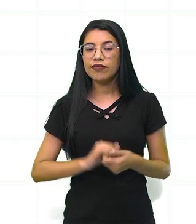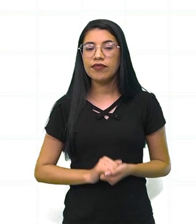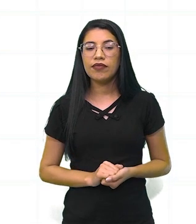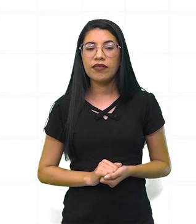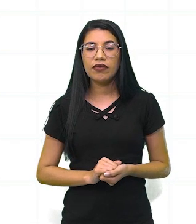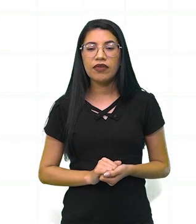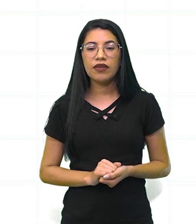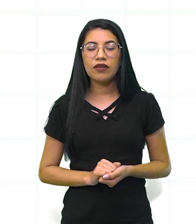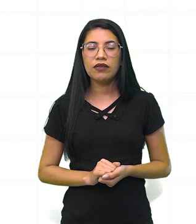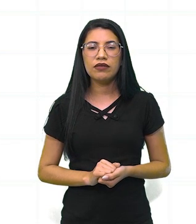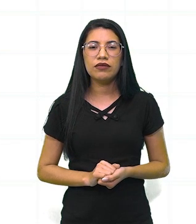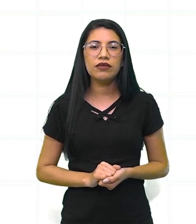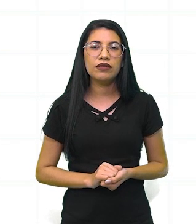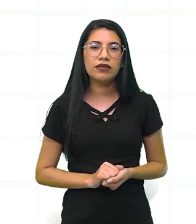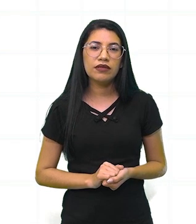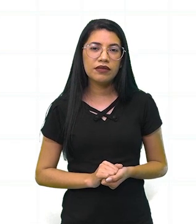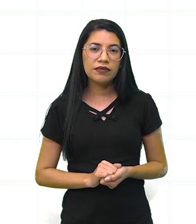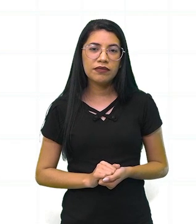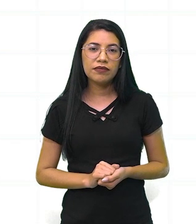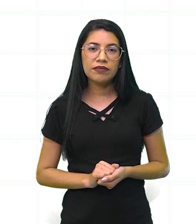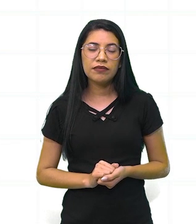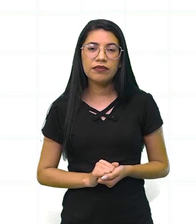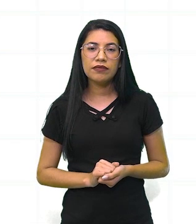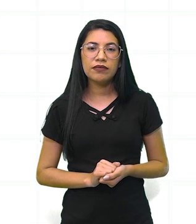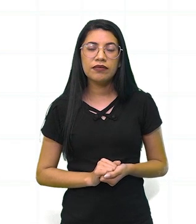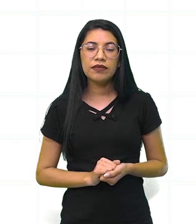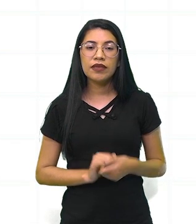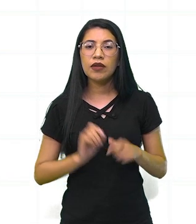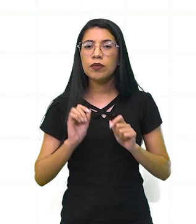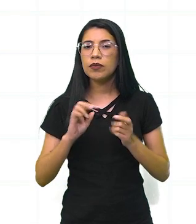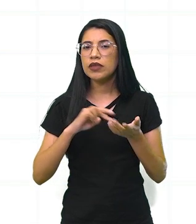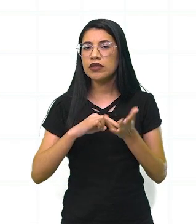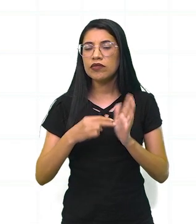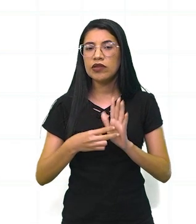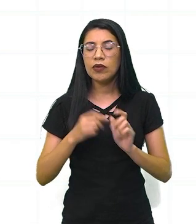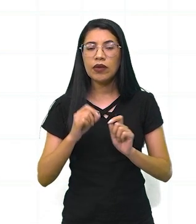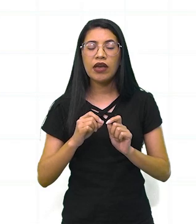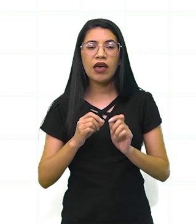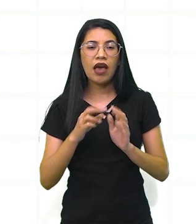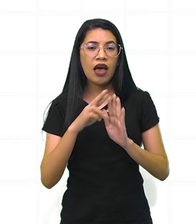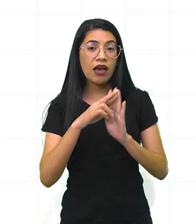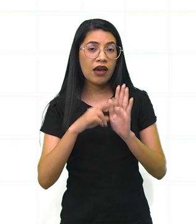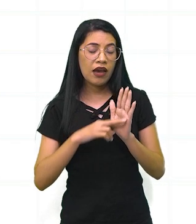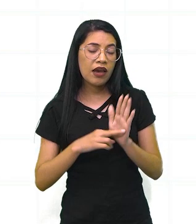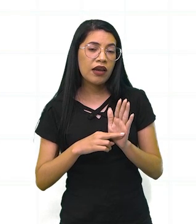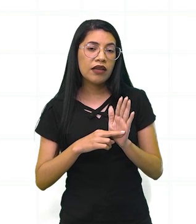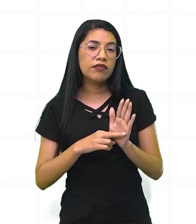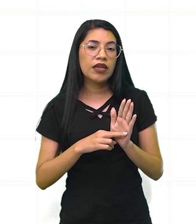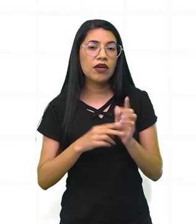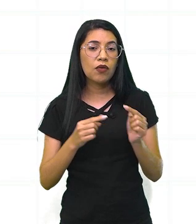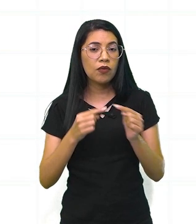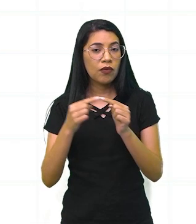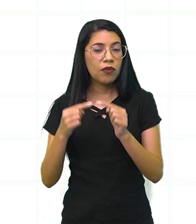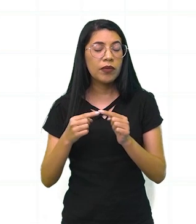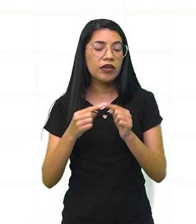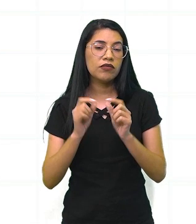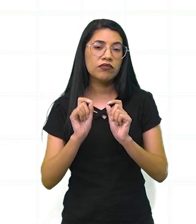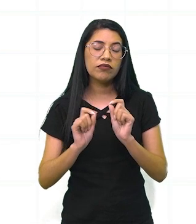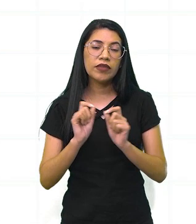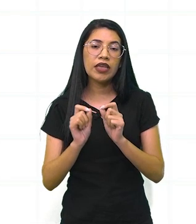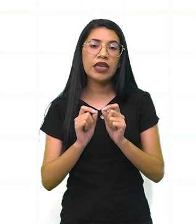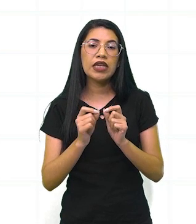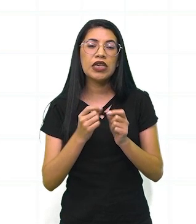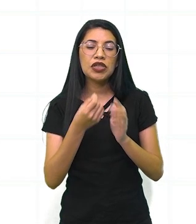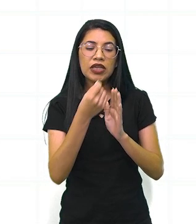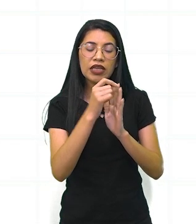mais é que a forma correta de se escrever segundo a gramática né com a com a correta